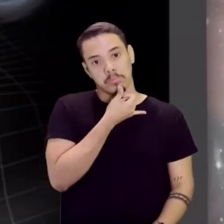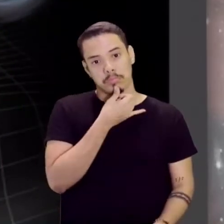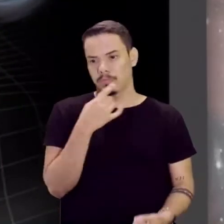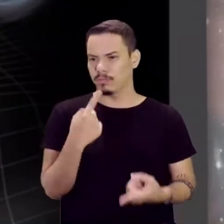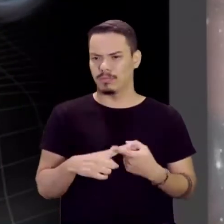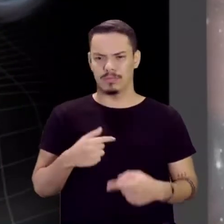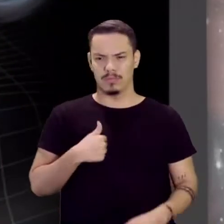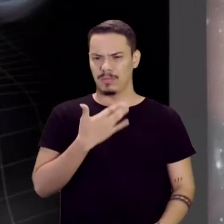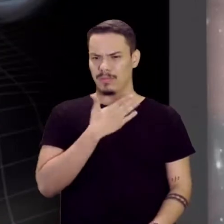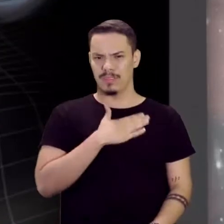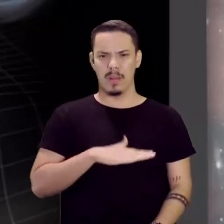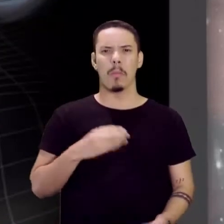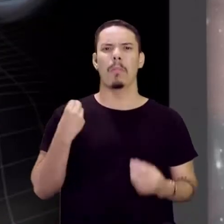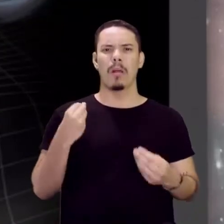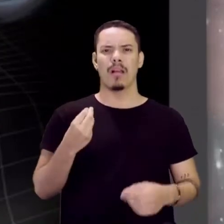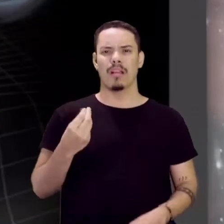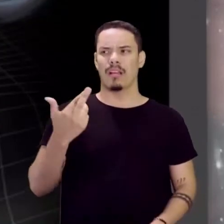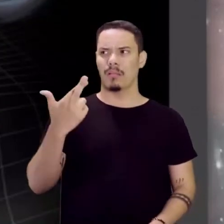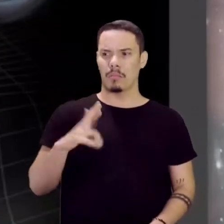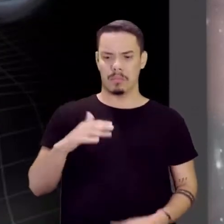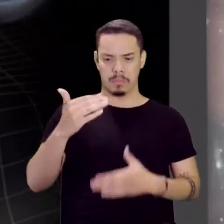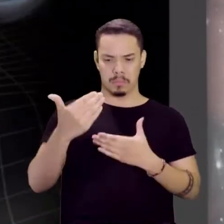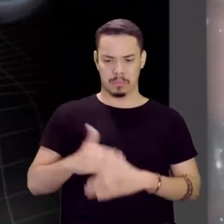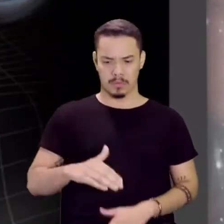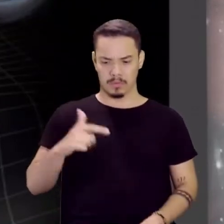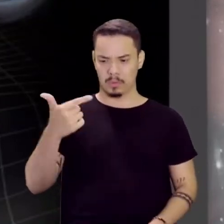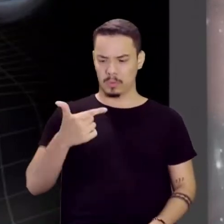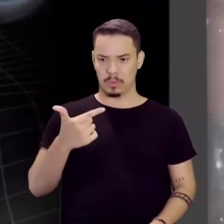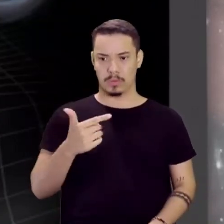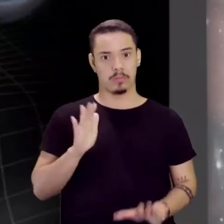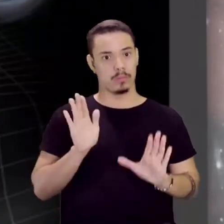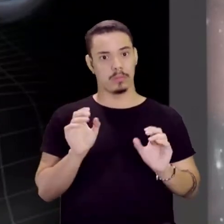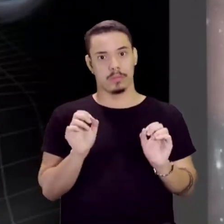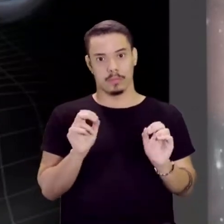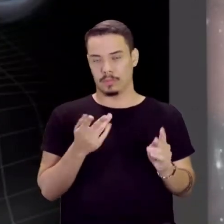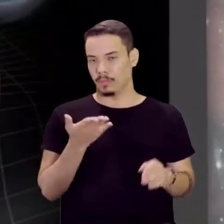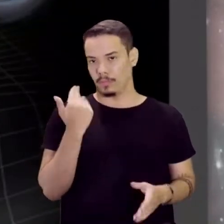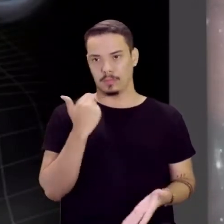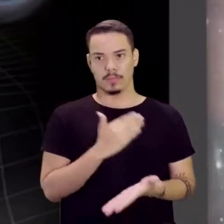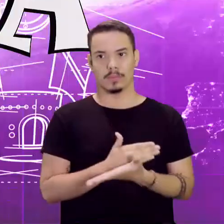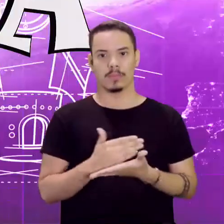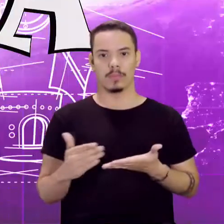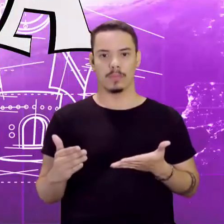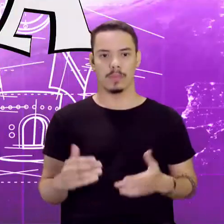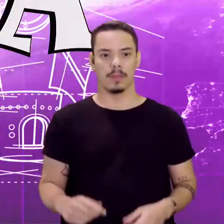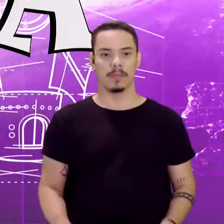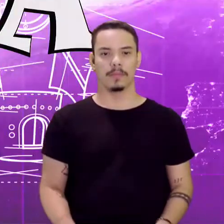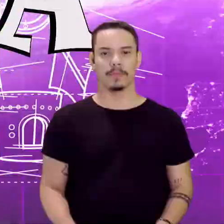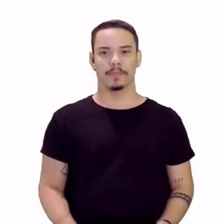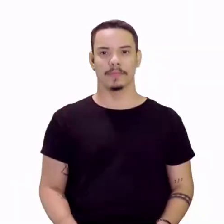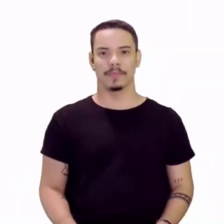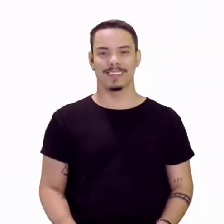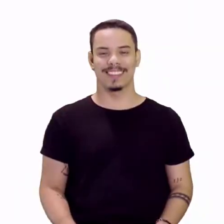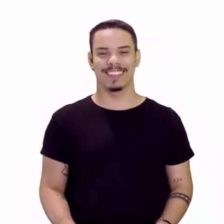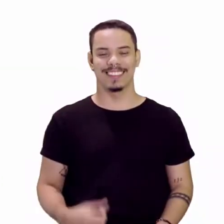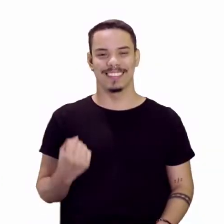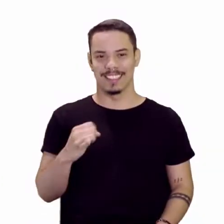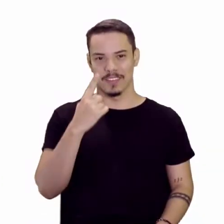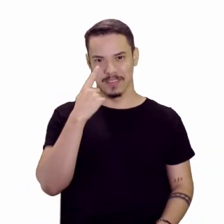nem que tivesse a recuperação, mas já que tem, né? Bom, vamos lá começar? Vamos, senão eu vou